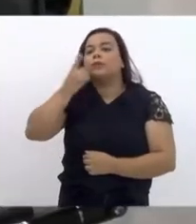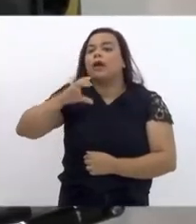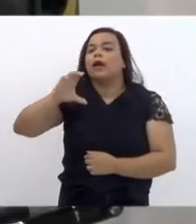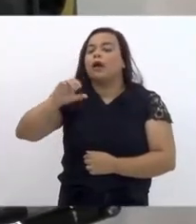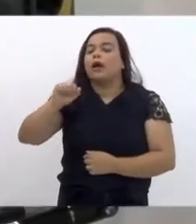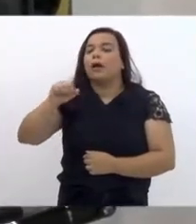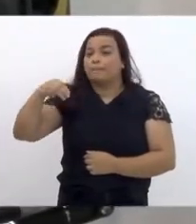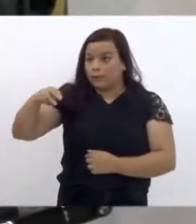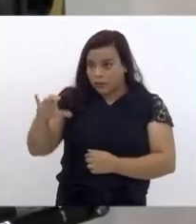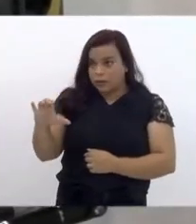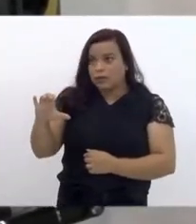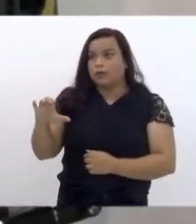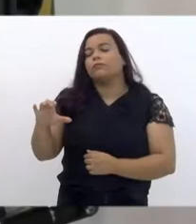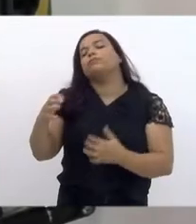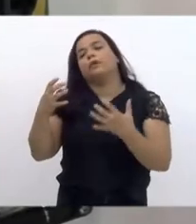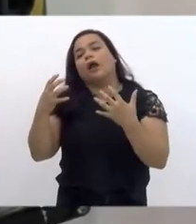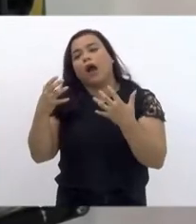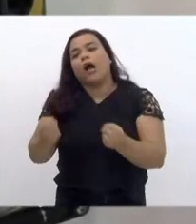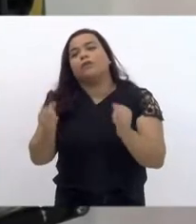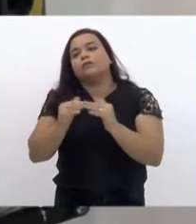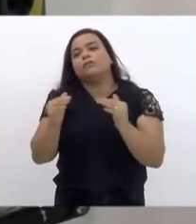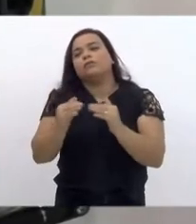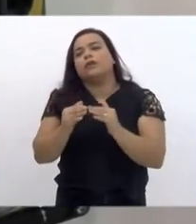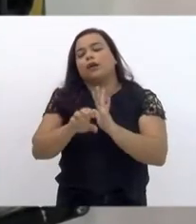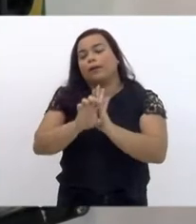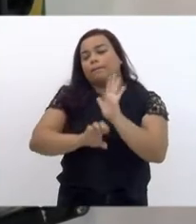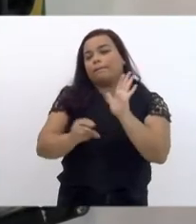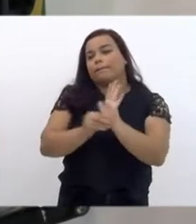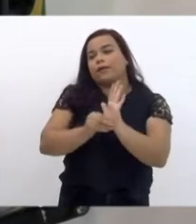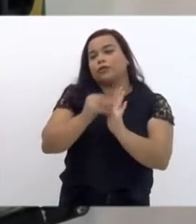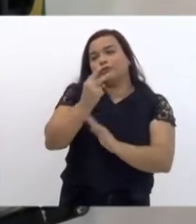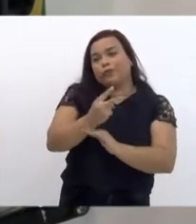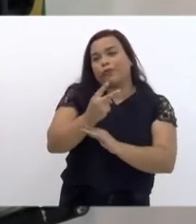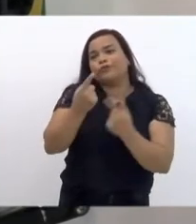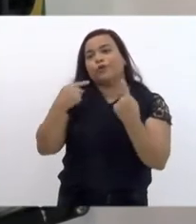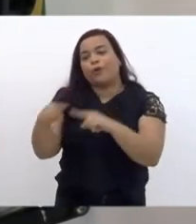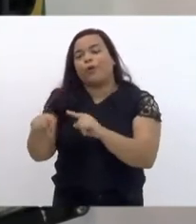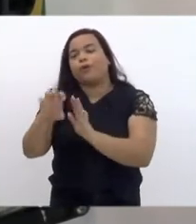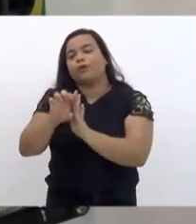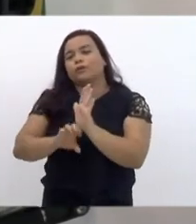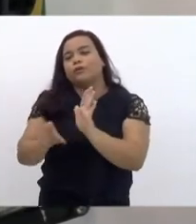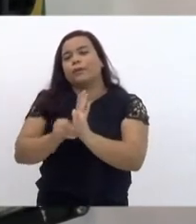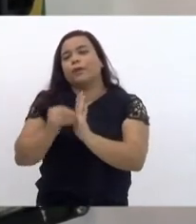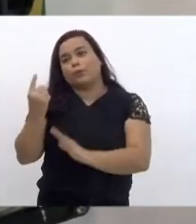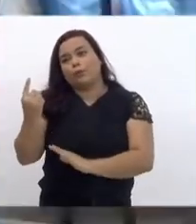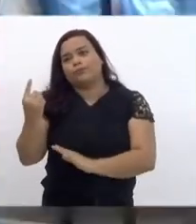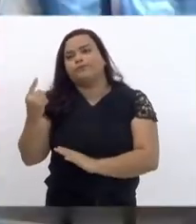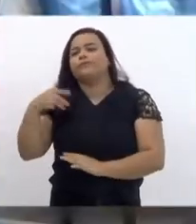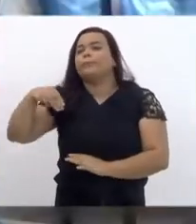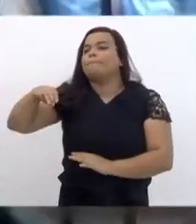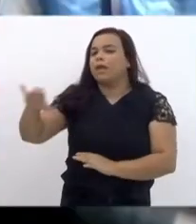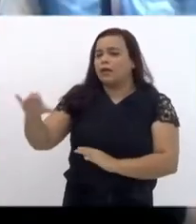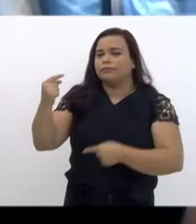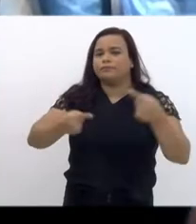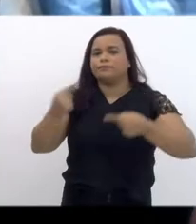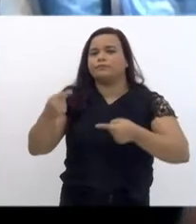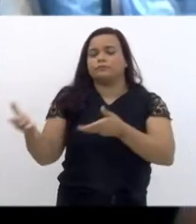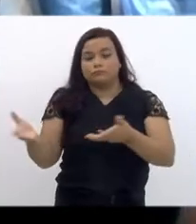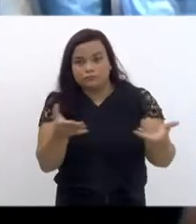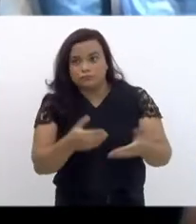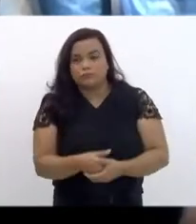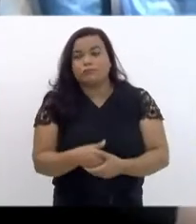contrário à emenda 1. Para discutir, presidente. Em discussão, deputado Carlos Mink. Olha, a